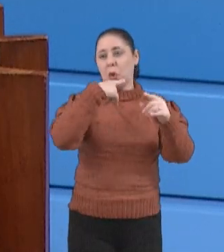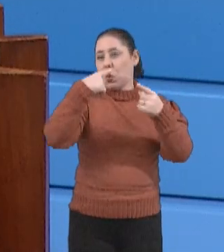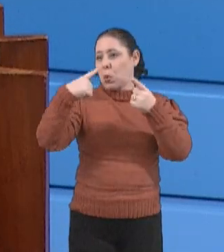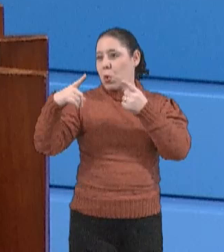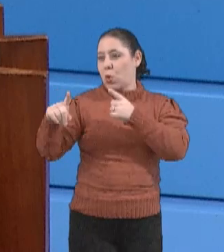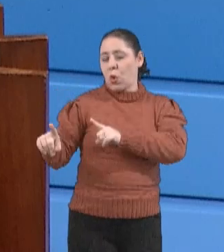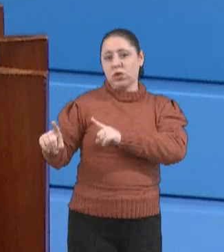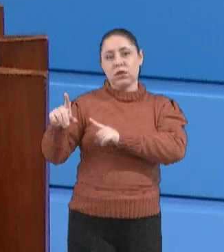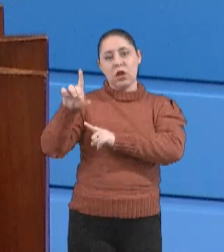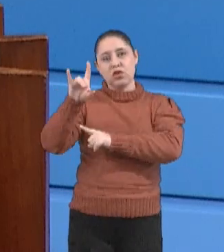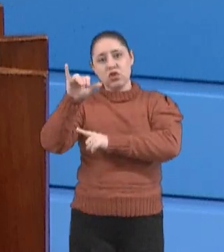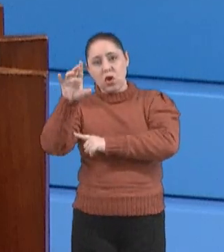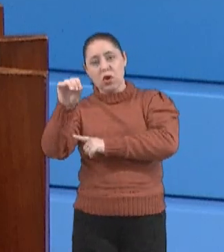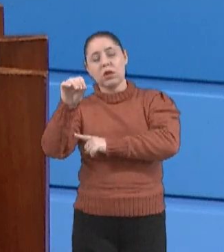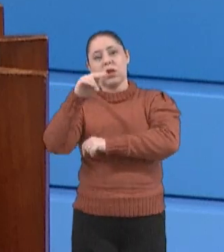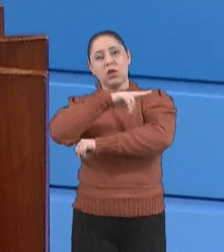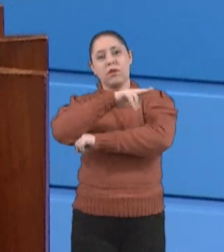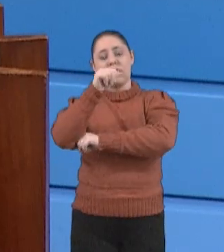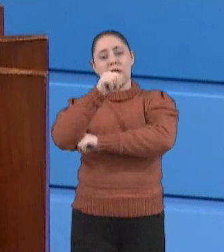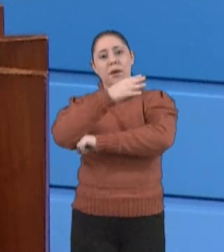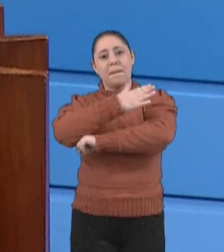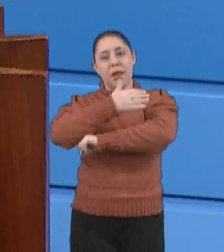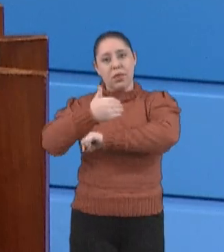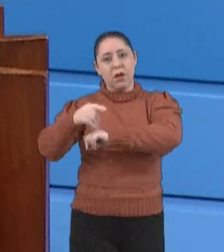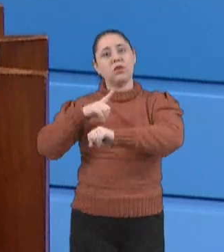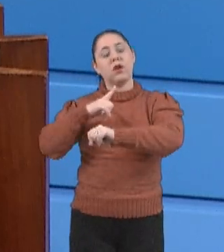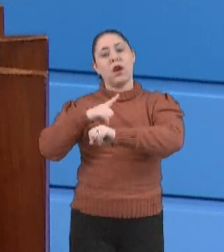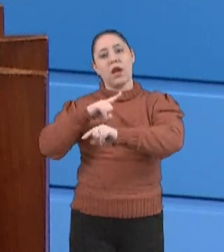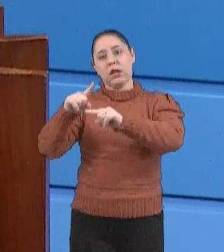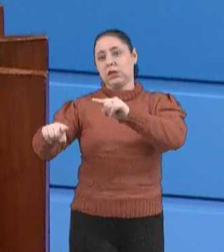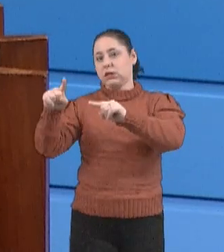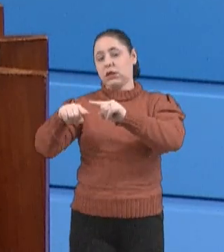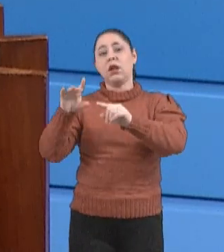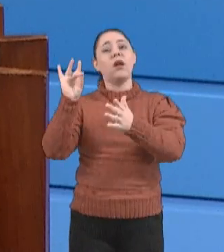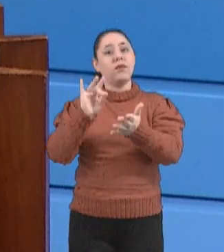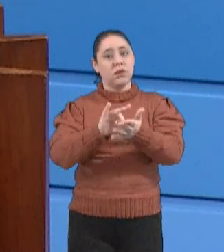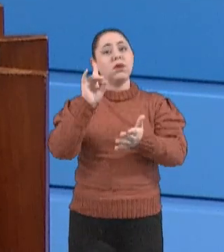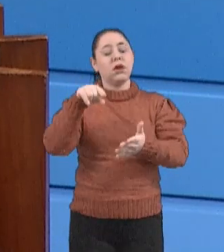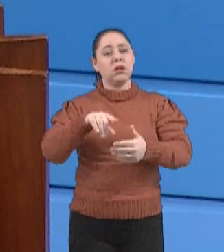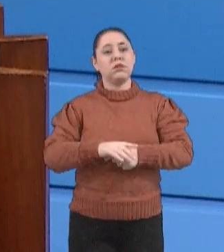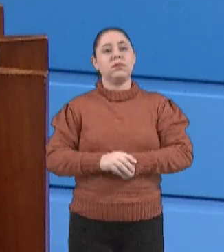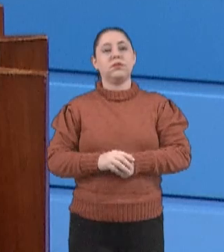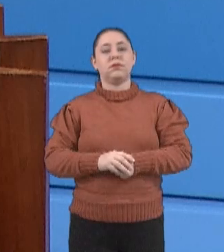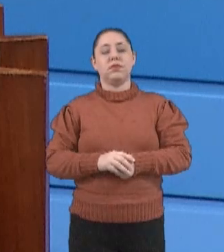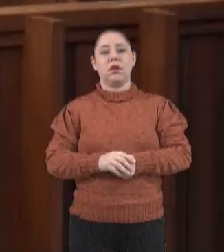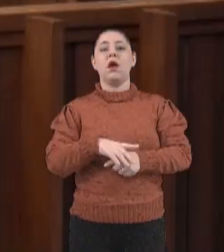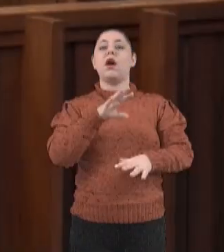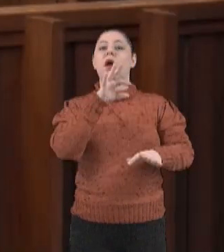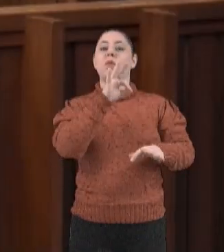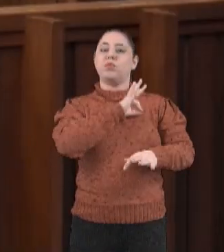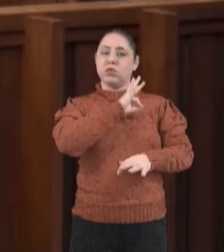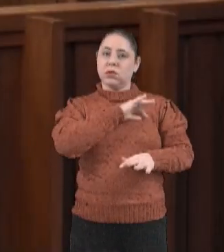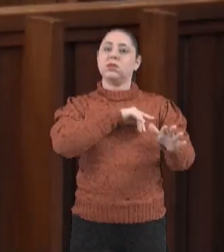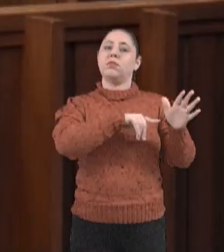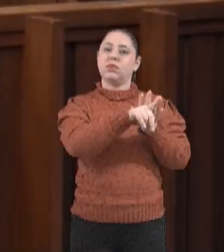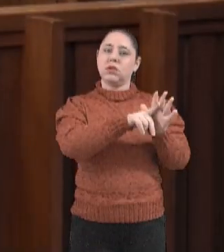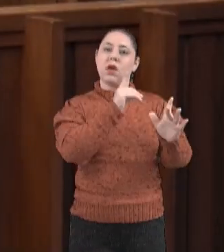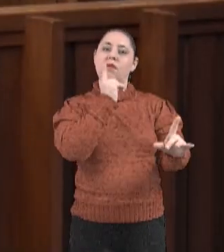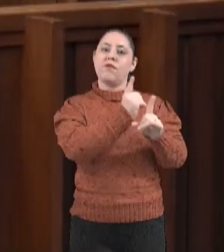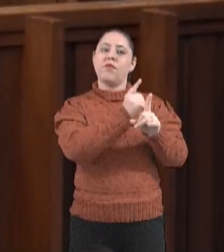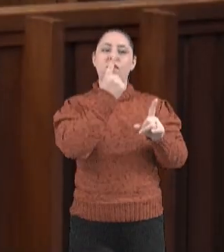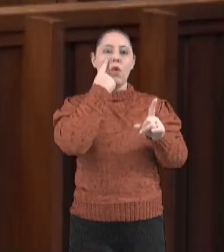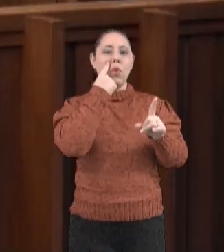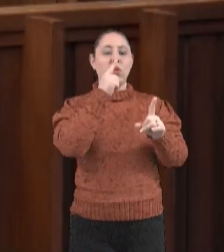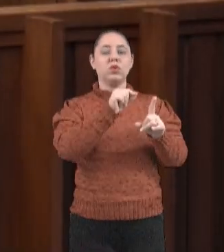por sites de Nova Andradina e Bataguaçu. E é verdade, a polícia fez a perícia e